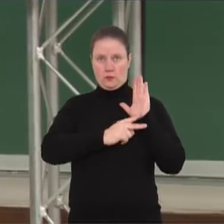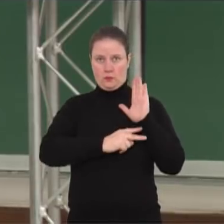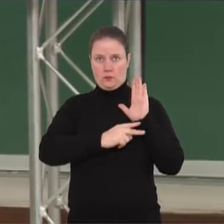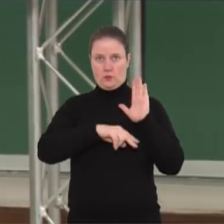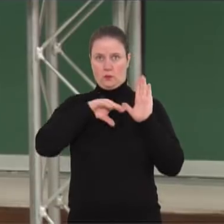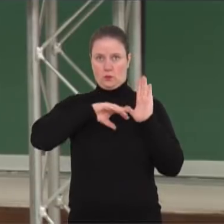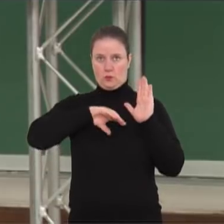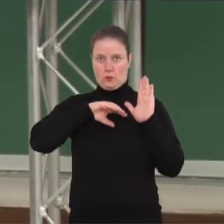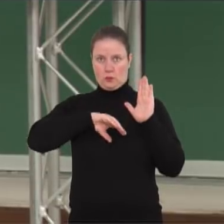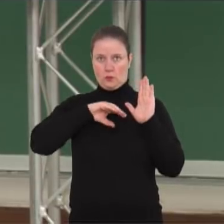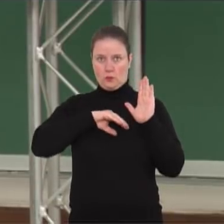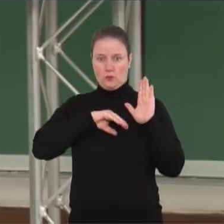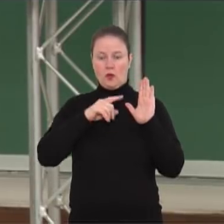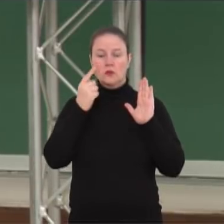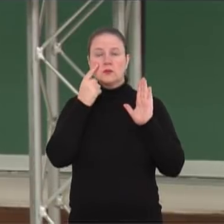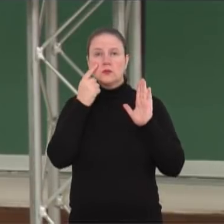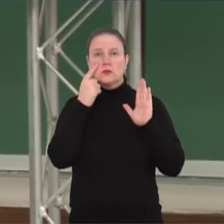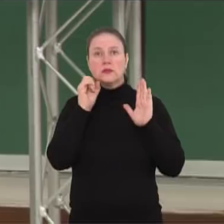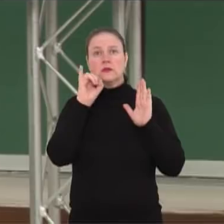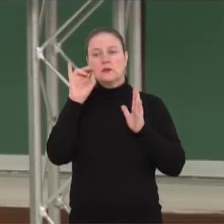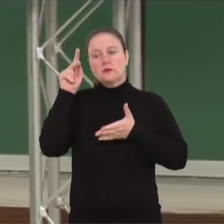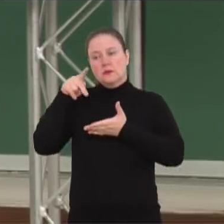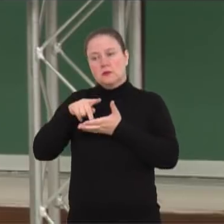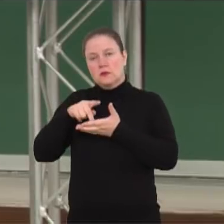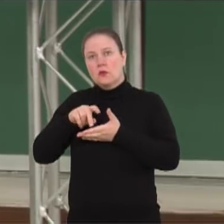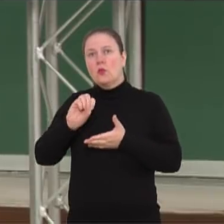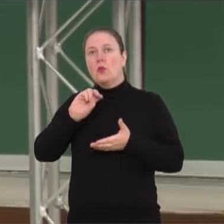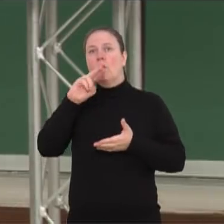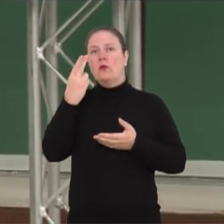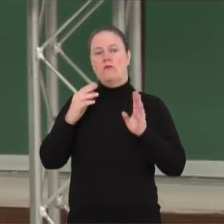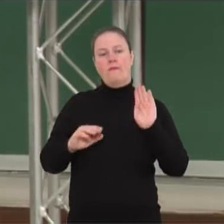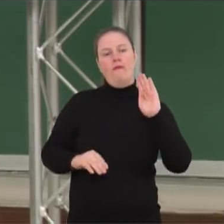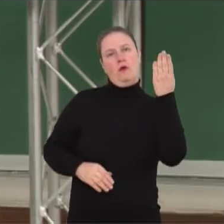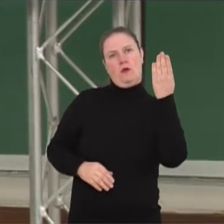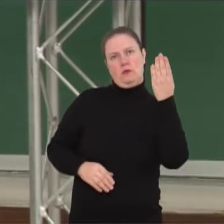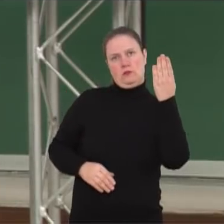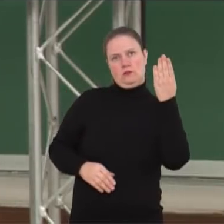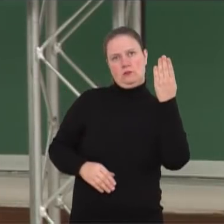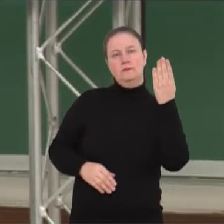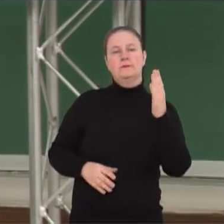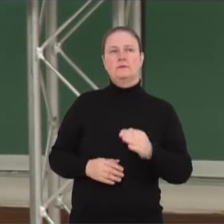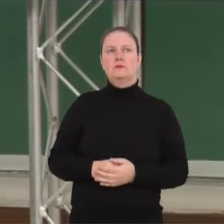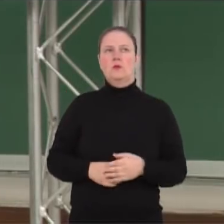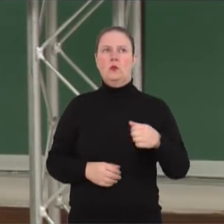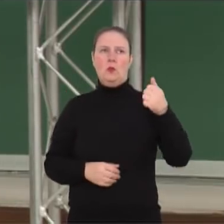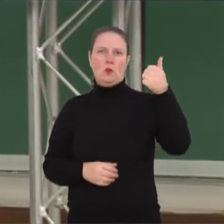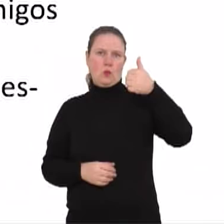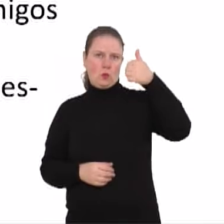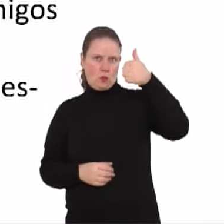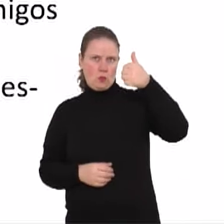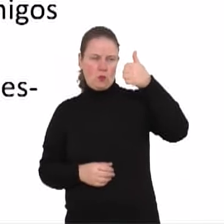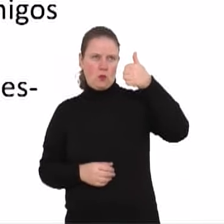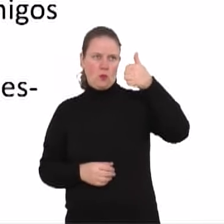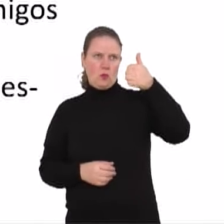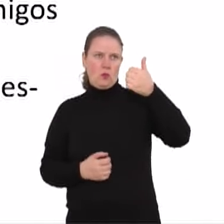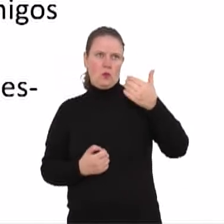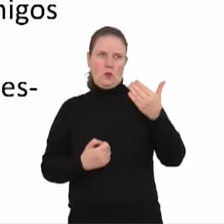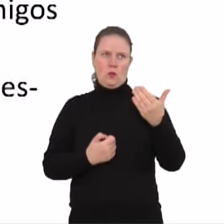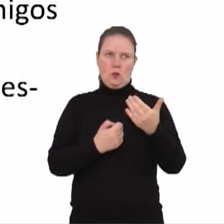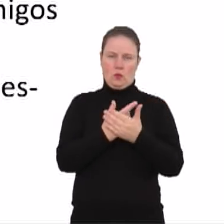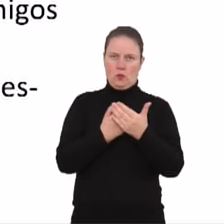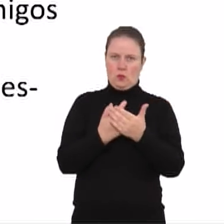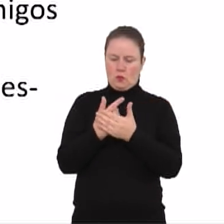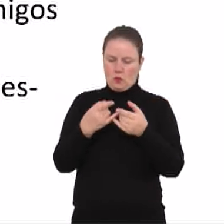dicas e você vai conferir se você fez verdadeiro ou falso antes de irmos para as perguntas. Número 1. Compre os